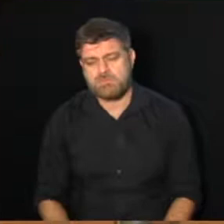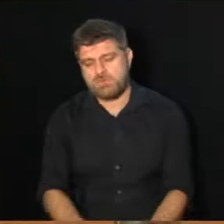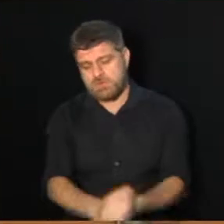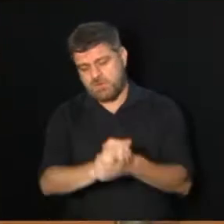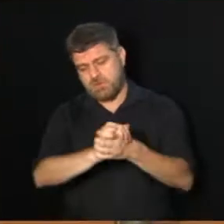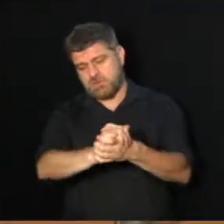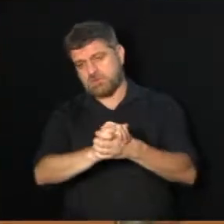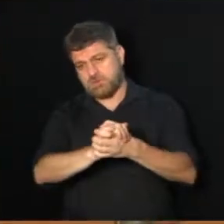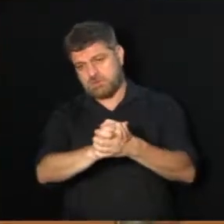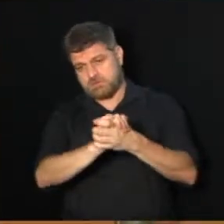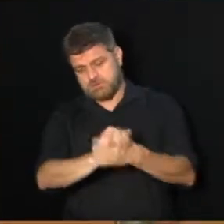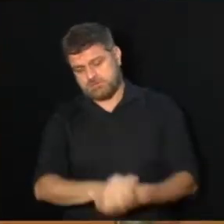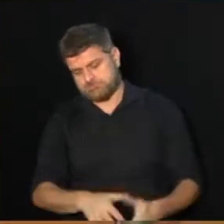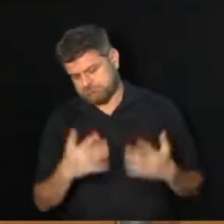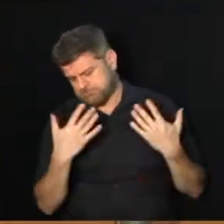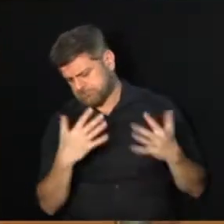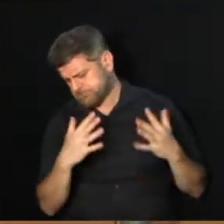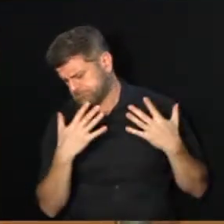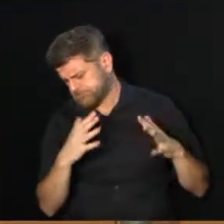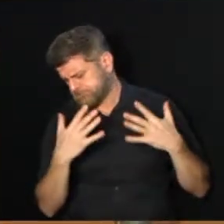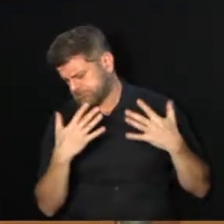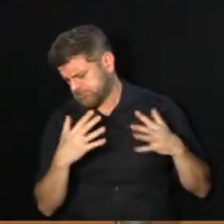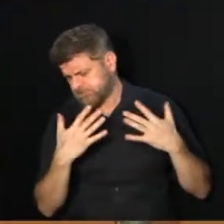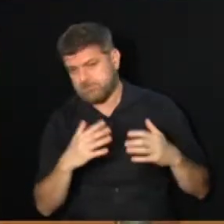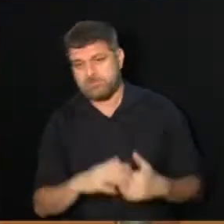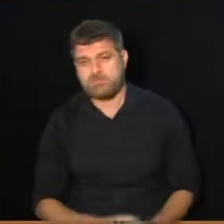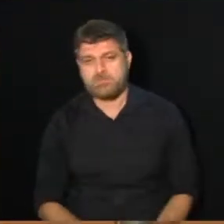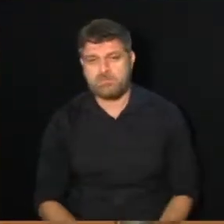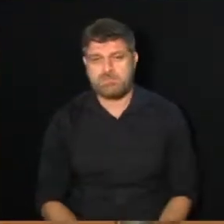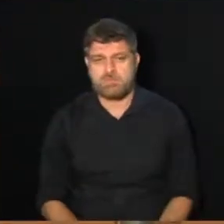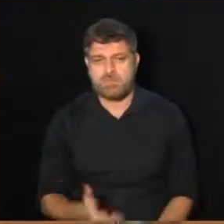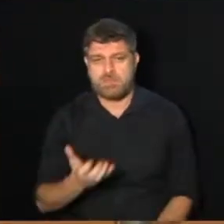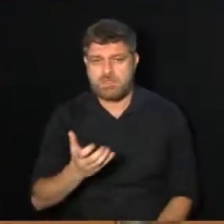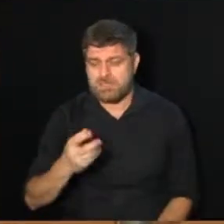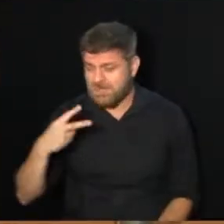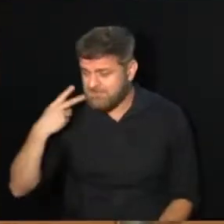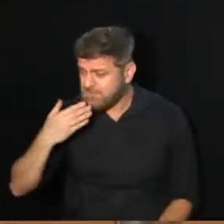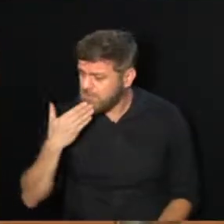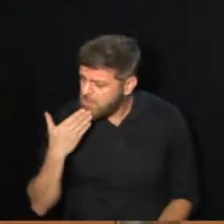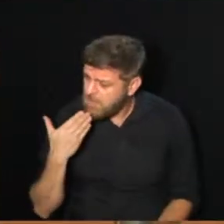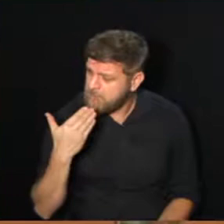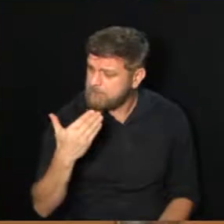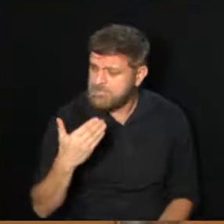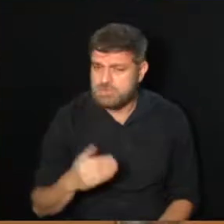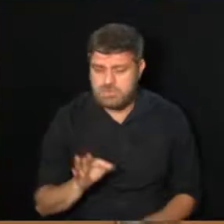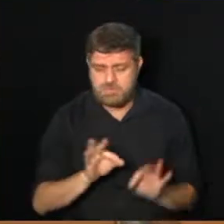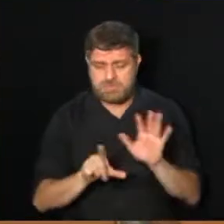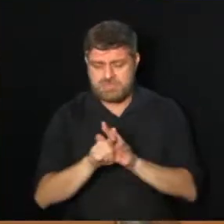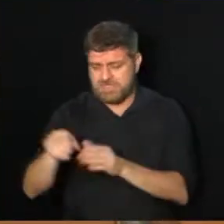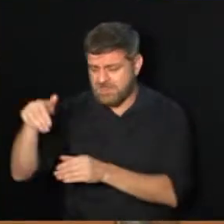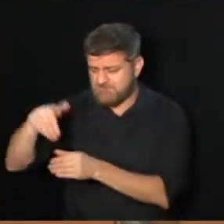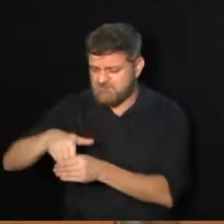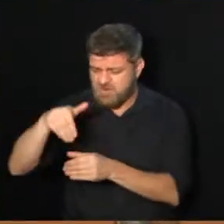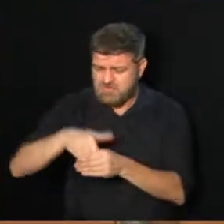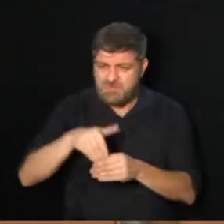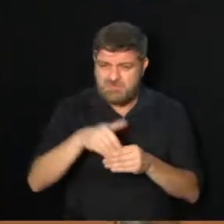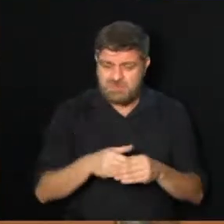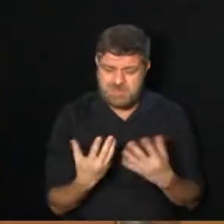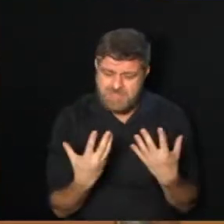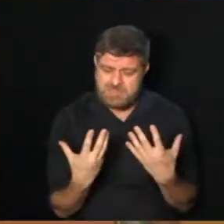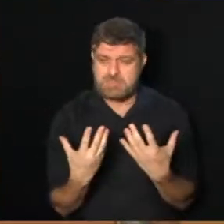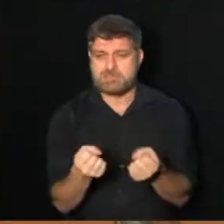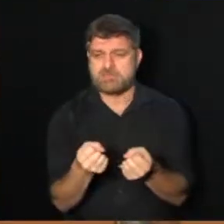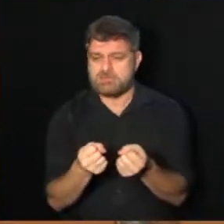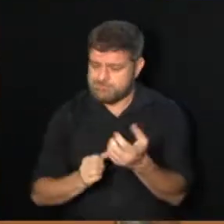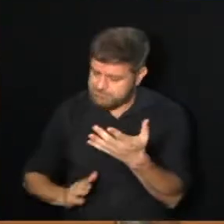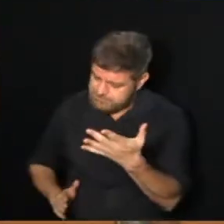pela iniciativa e solicitar aos nossos vereadores que aprovem a lei,